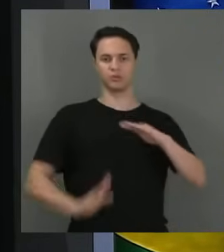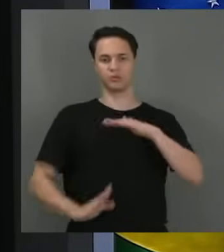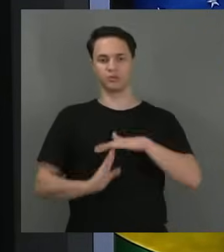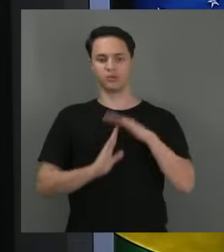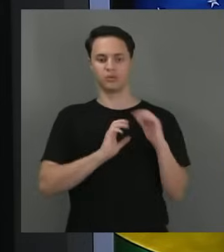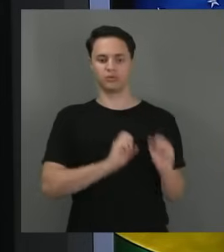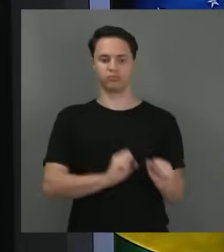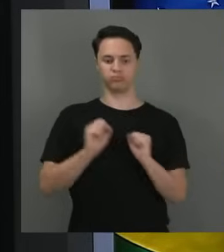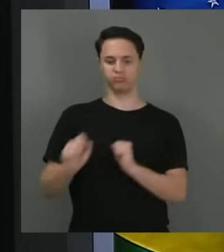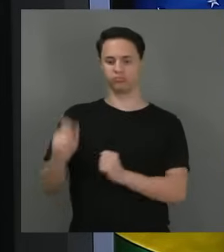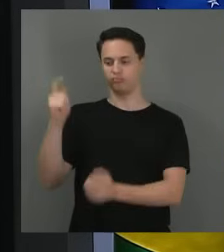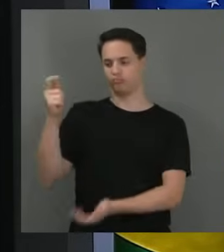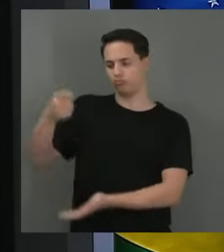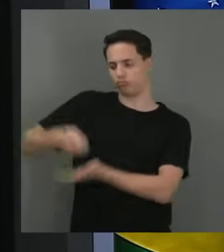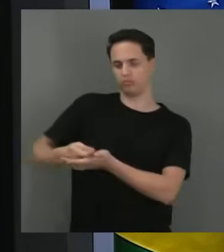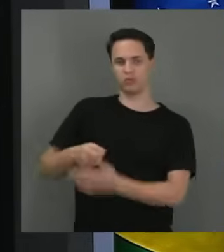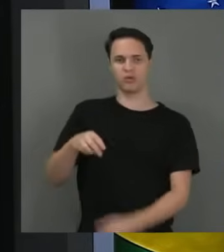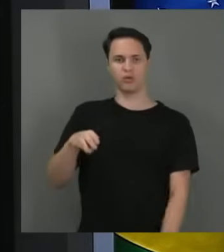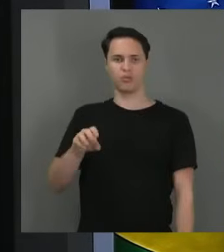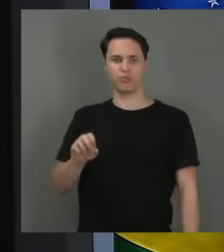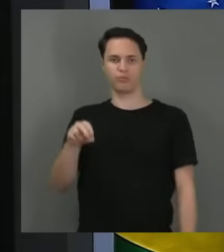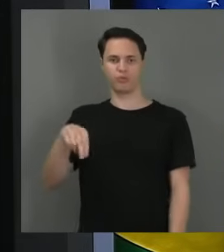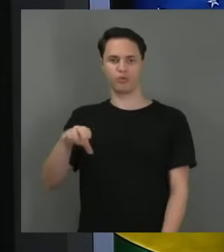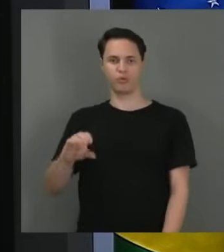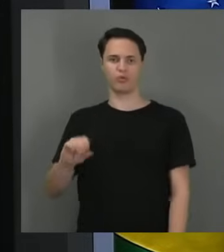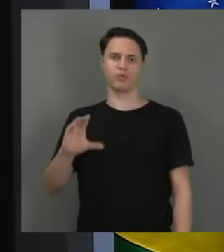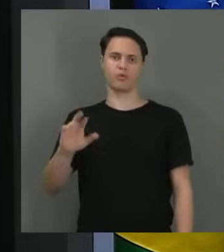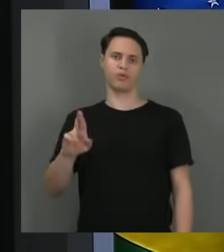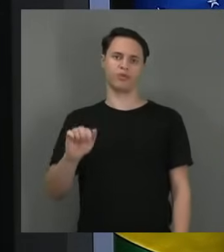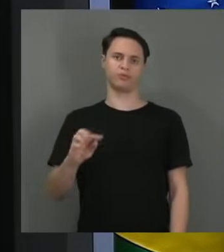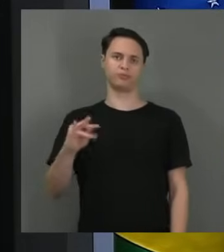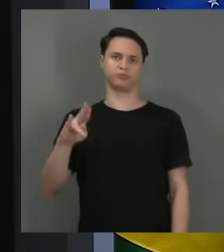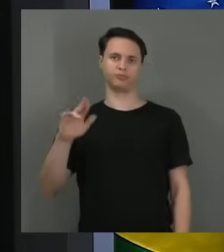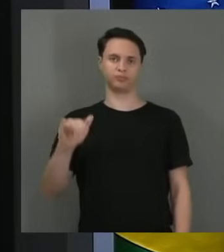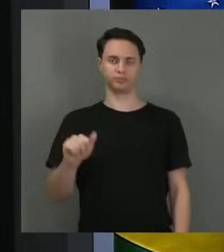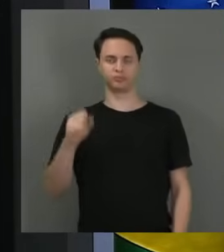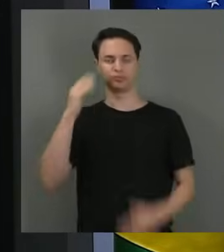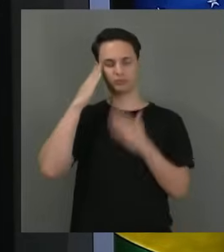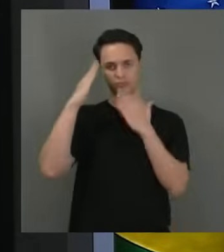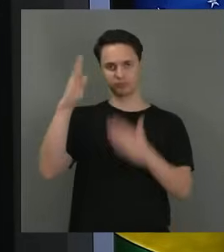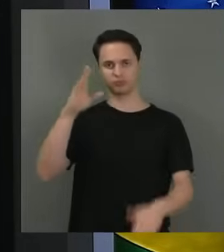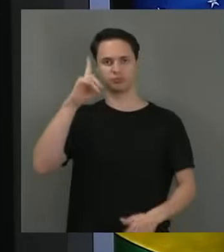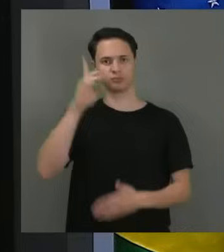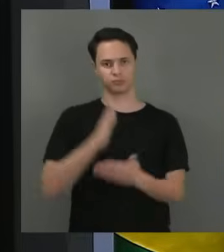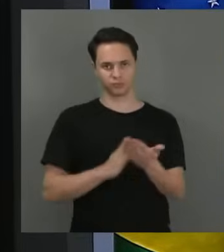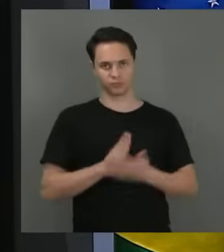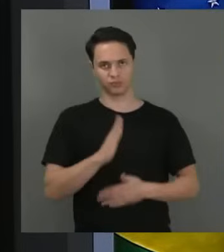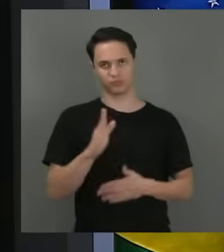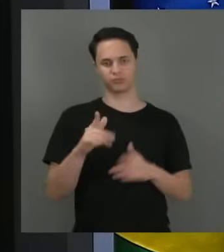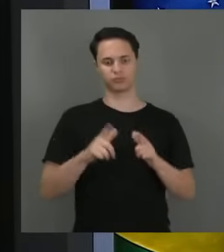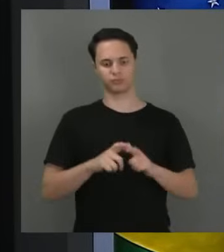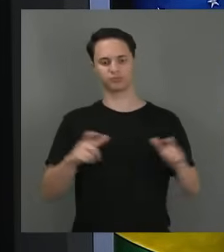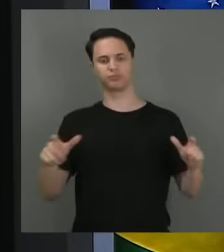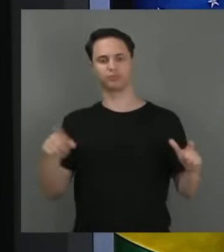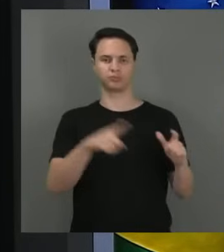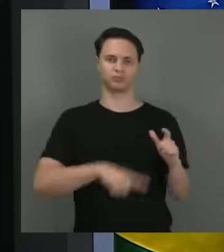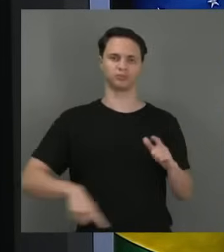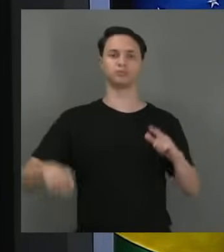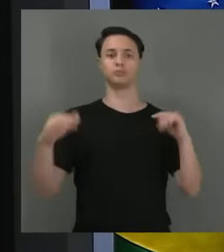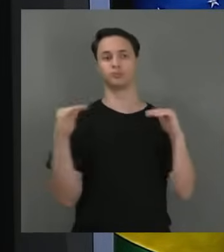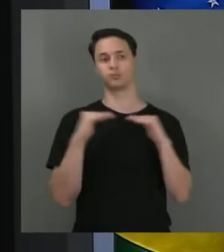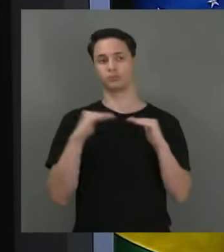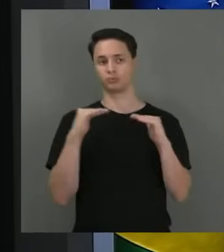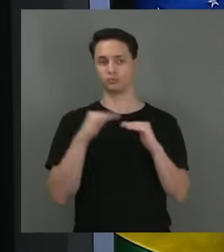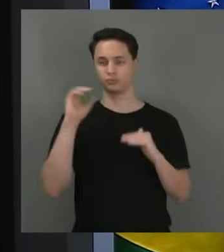poderes em decisões monocráticas do STF. Repito, que graças a Deus, a maioria dos colegas